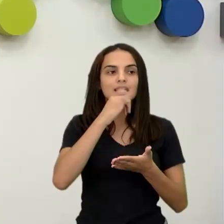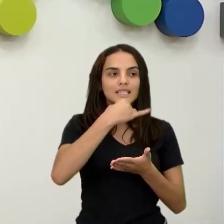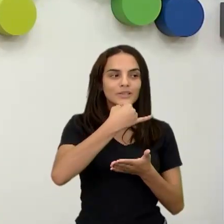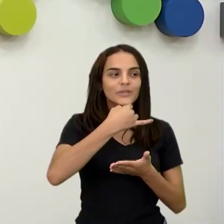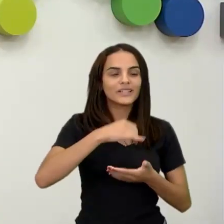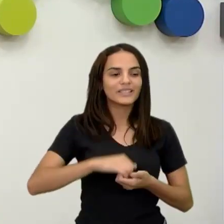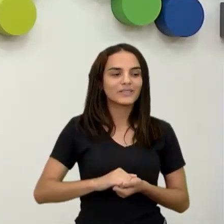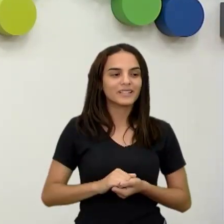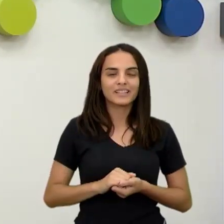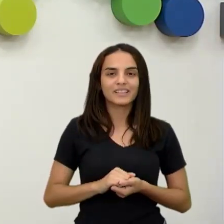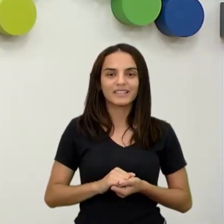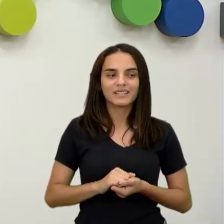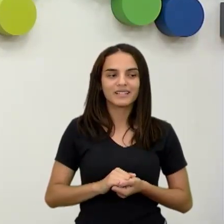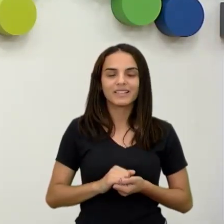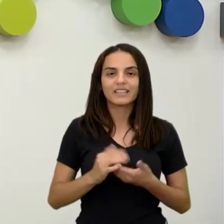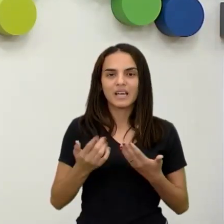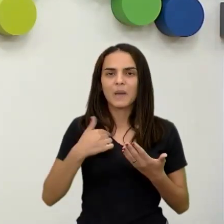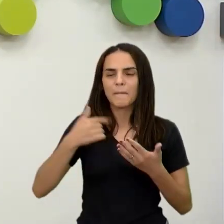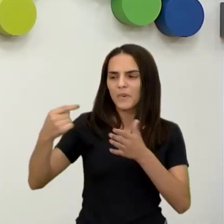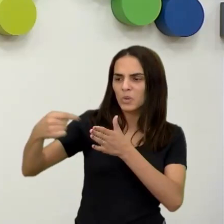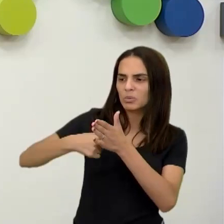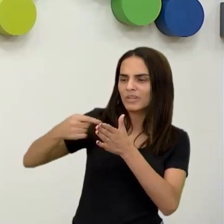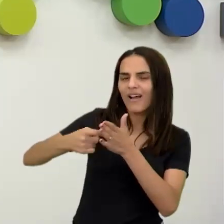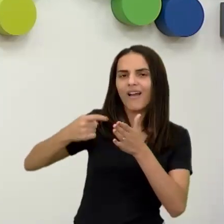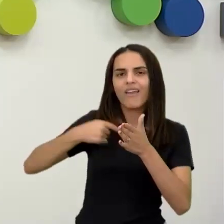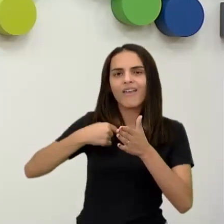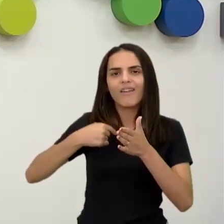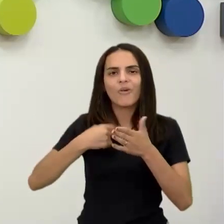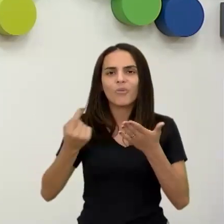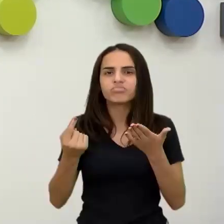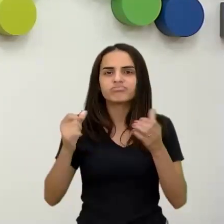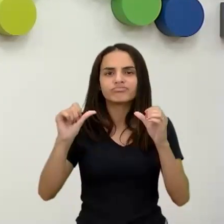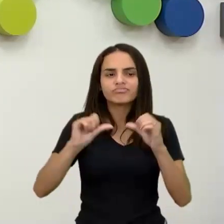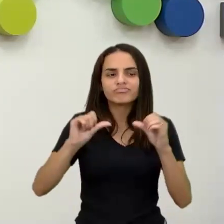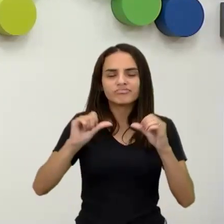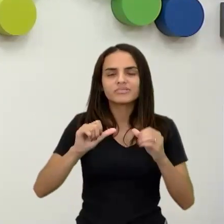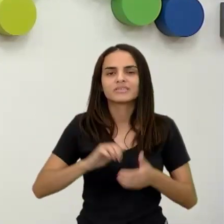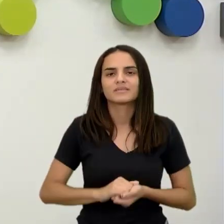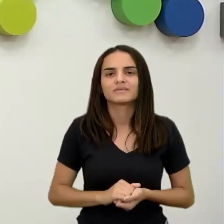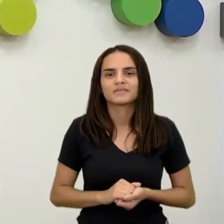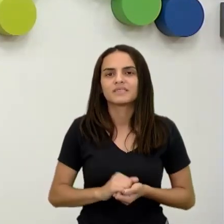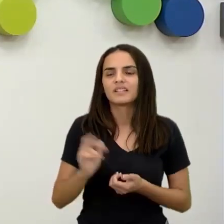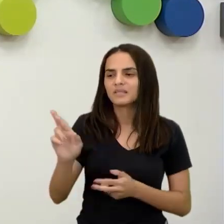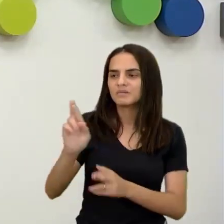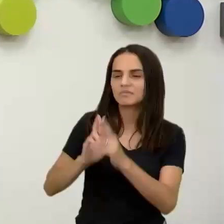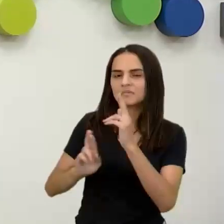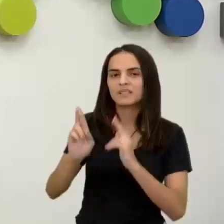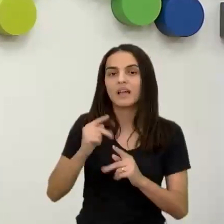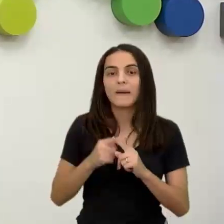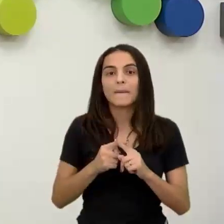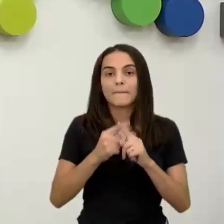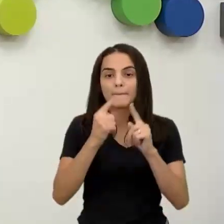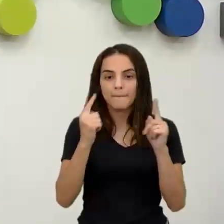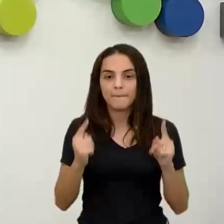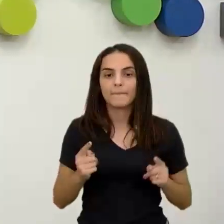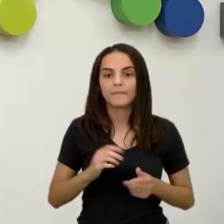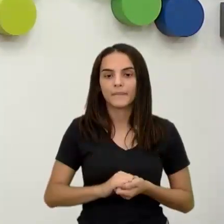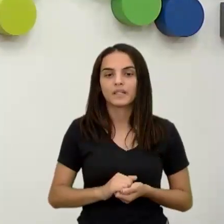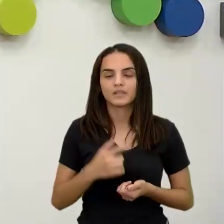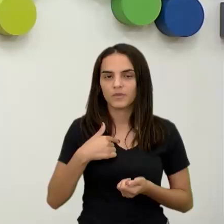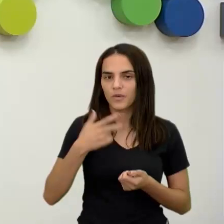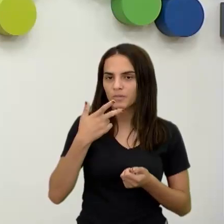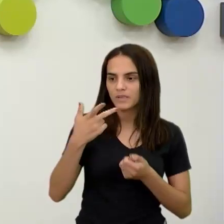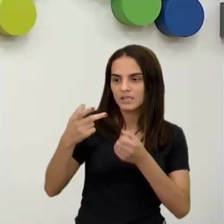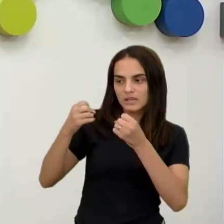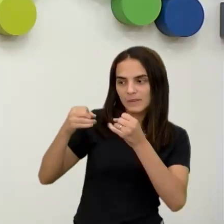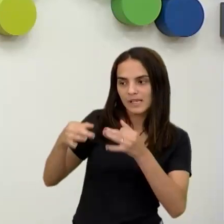falou, perguntaram coisas que eu me senti humilhado e não sabia muitas coisas, né? O que responder. Mas eu vou contar aqui rapidinho para ele o que aconteceu